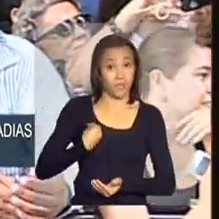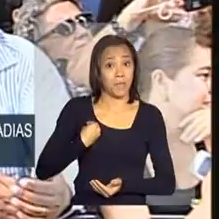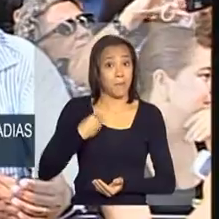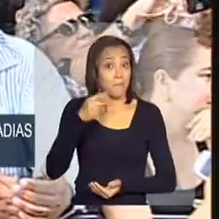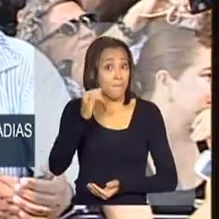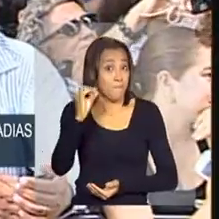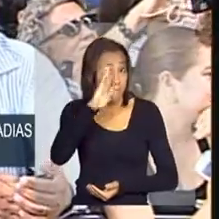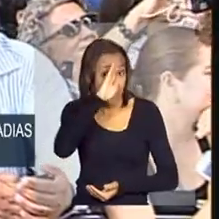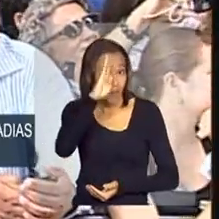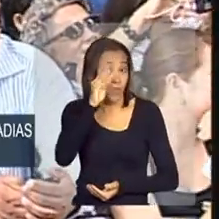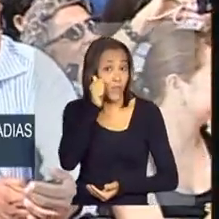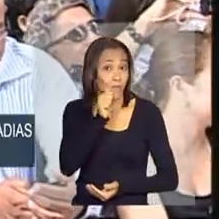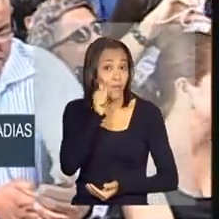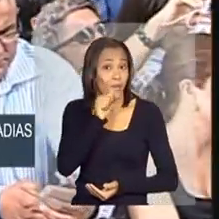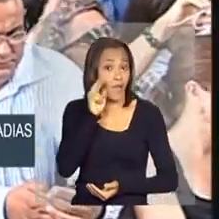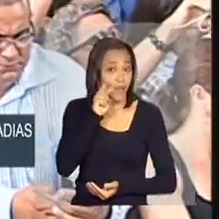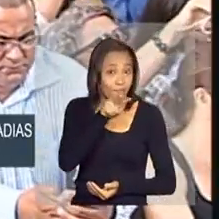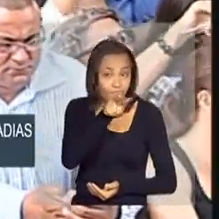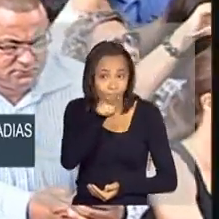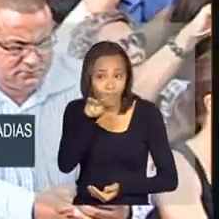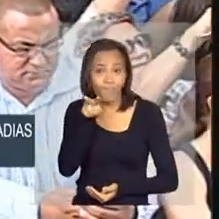das mulheres